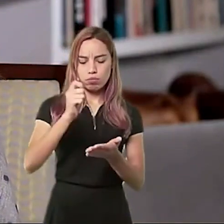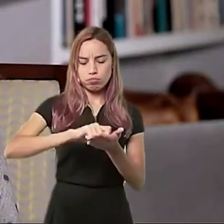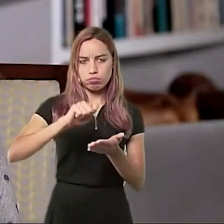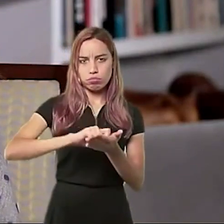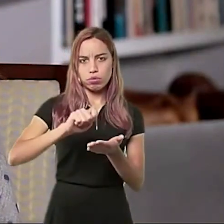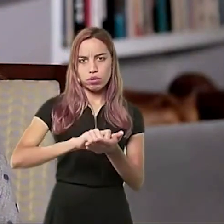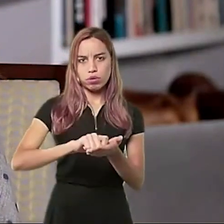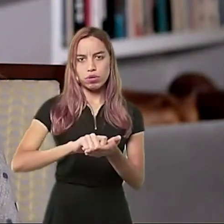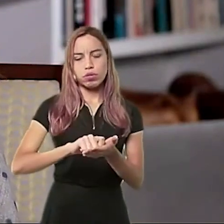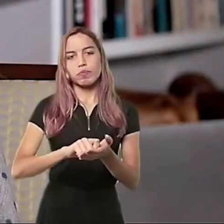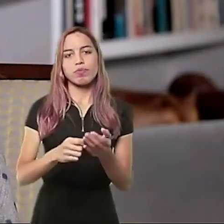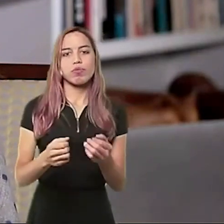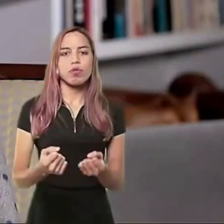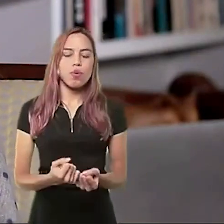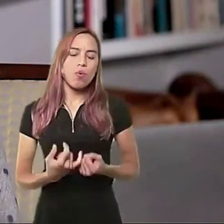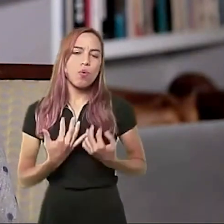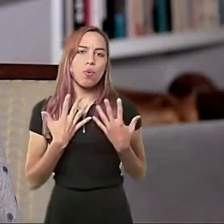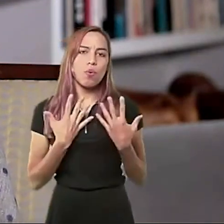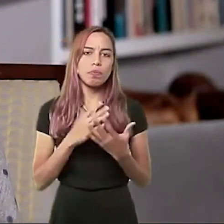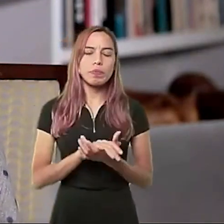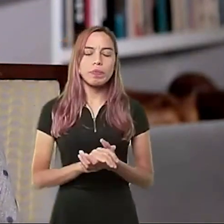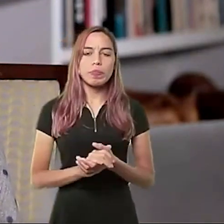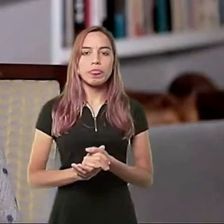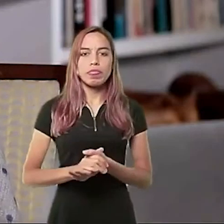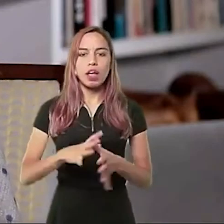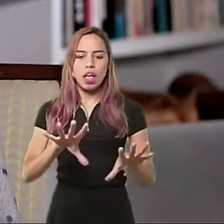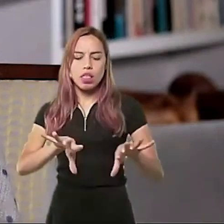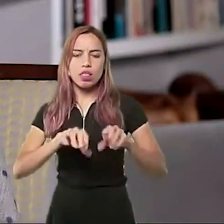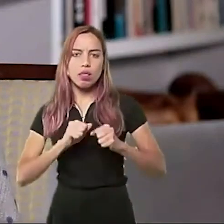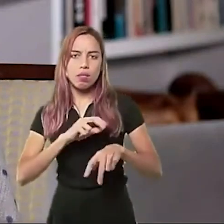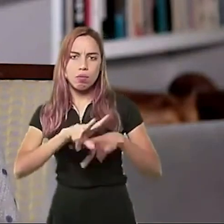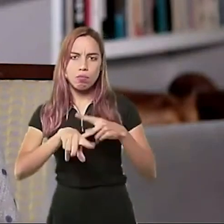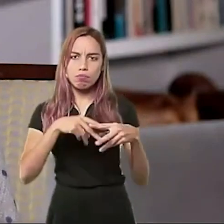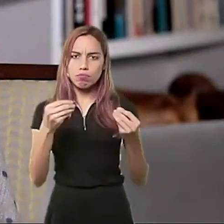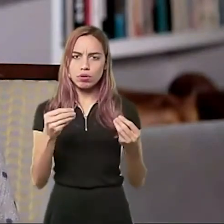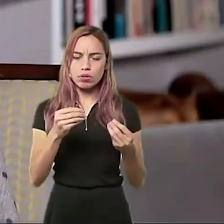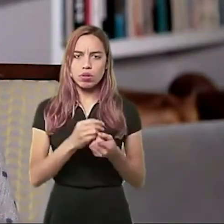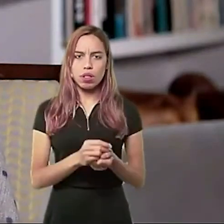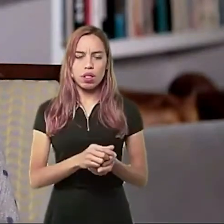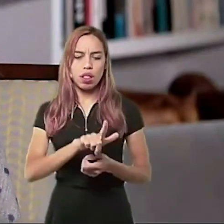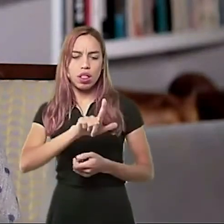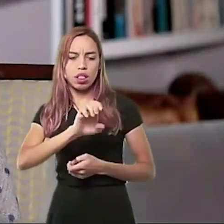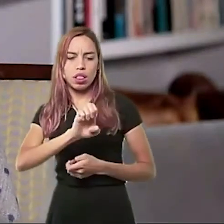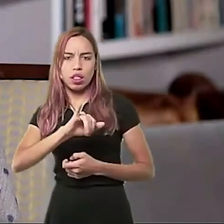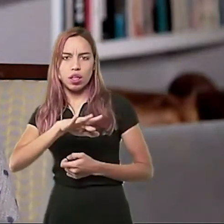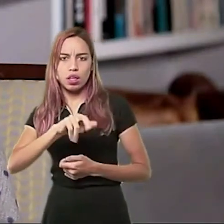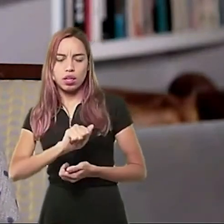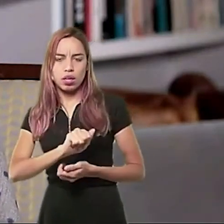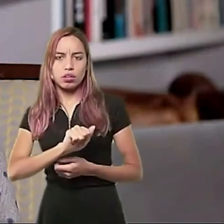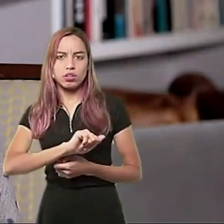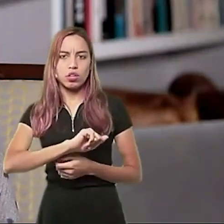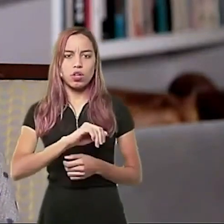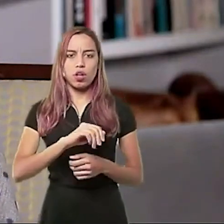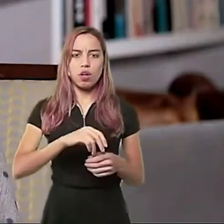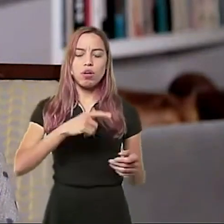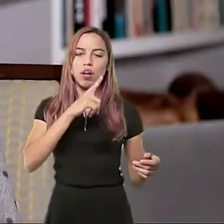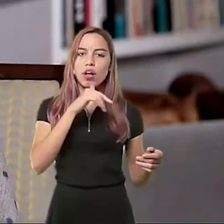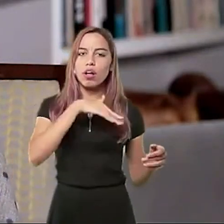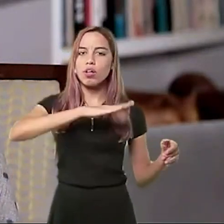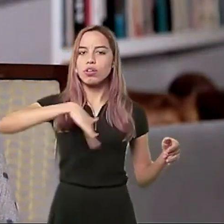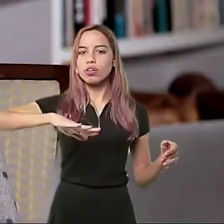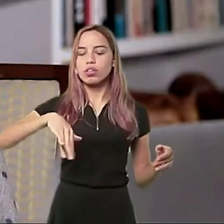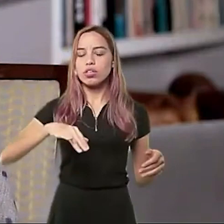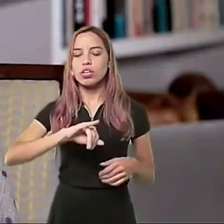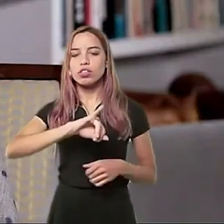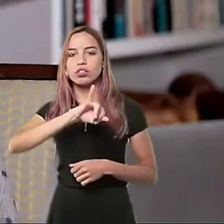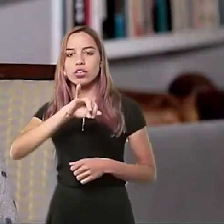e vencedor dos prêmios Leia, Oceanos e Jabuti. Também publicou os